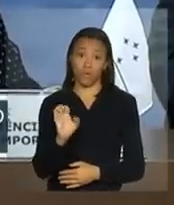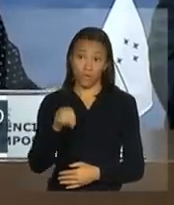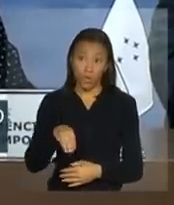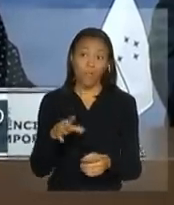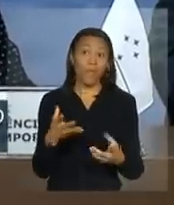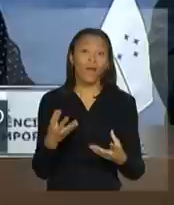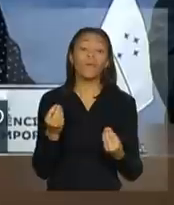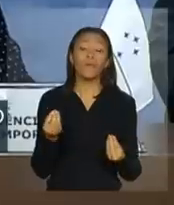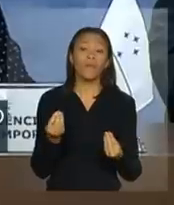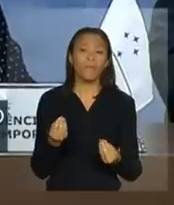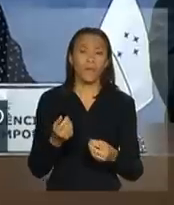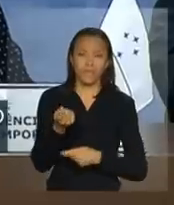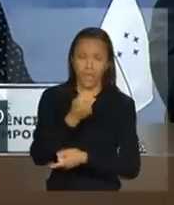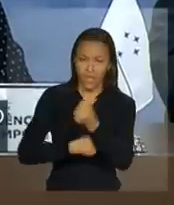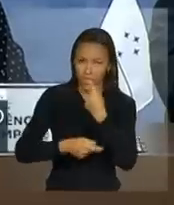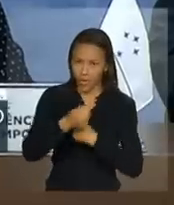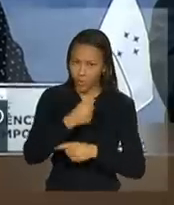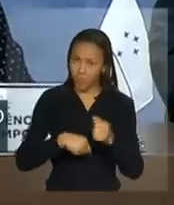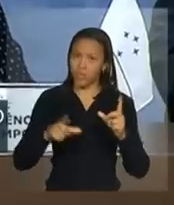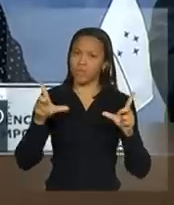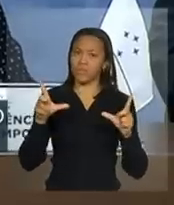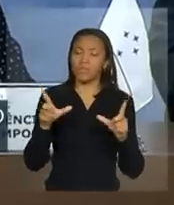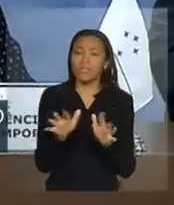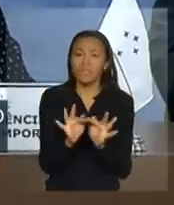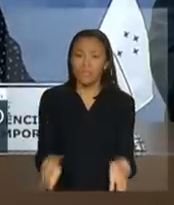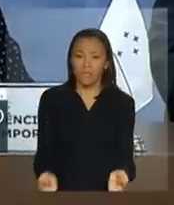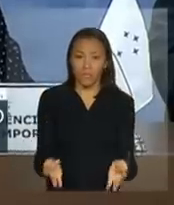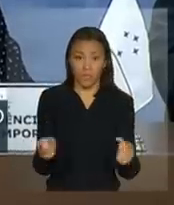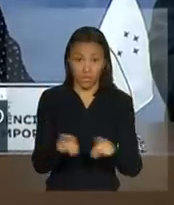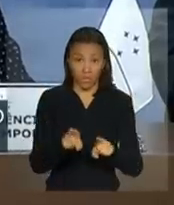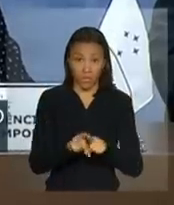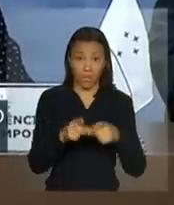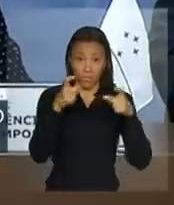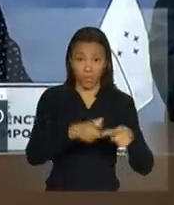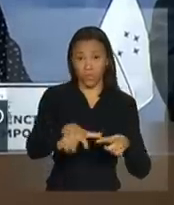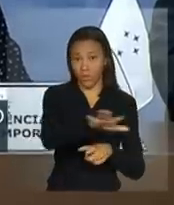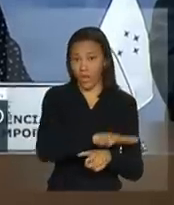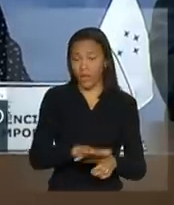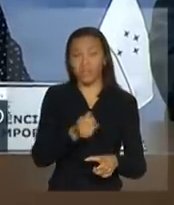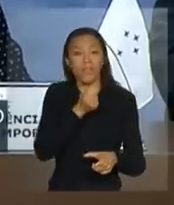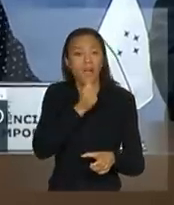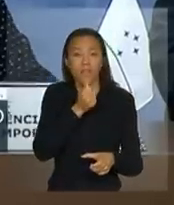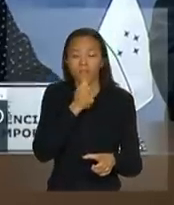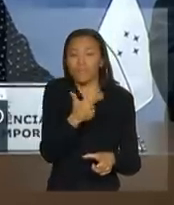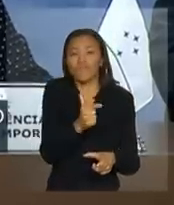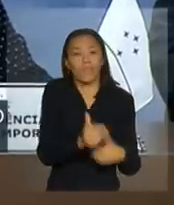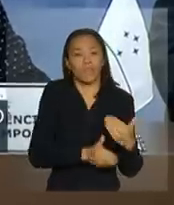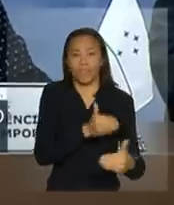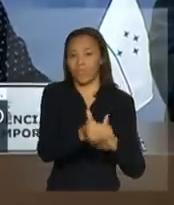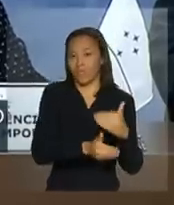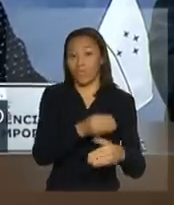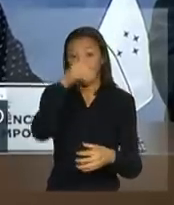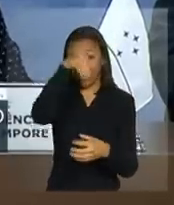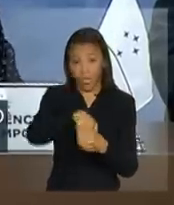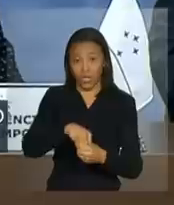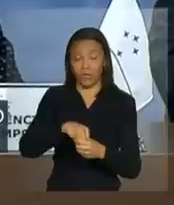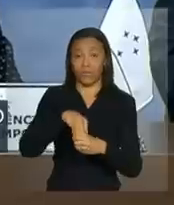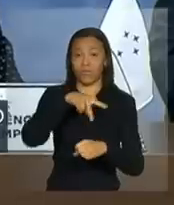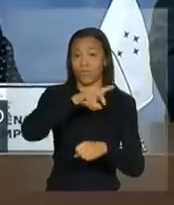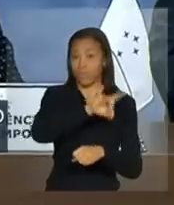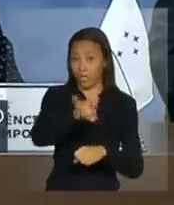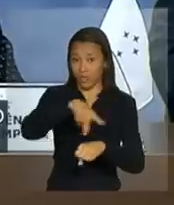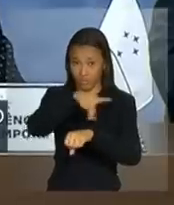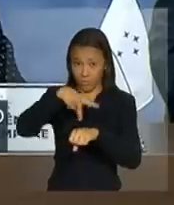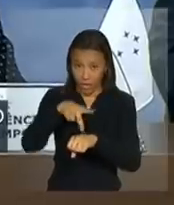sobretudo, para as economias menores e para as regiões menos desenvolvidas da nossa região.